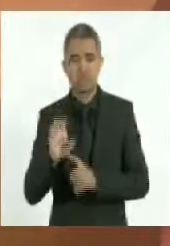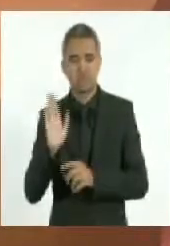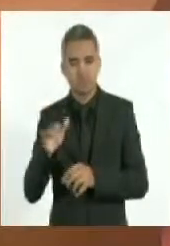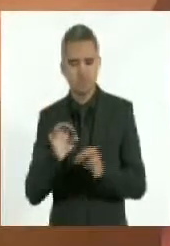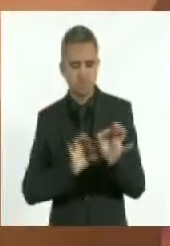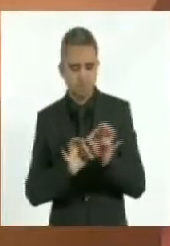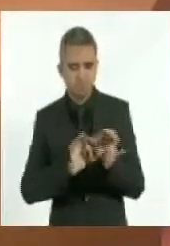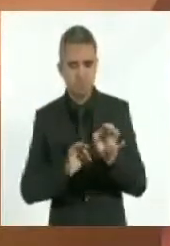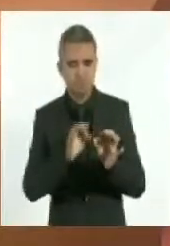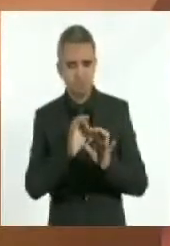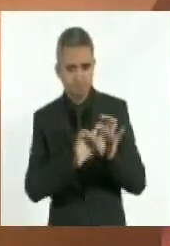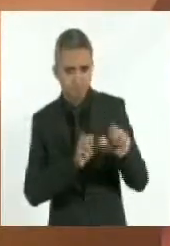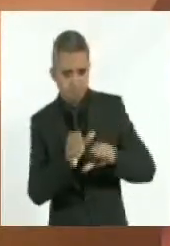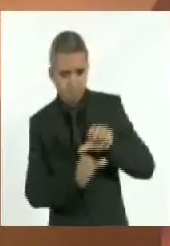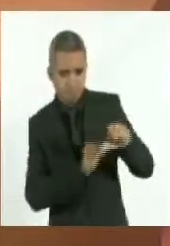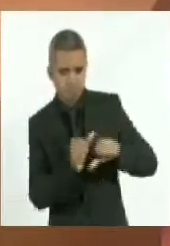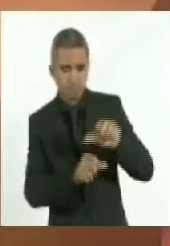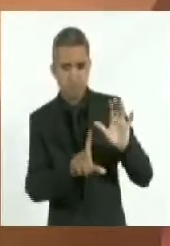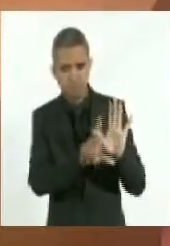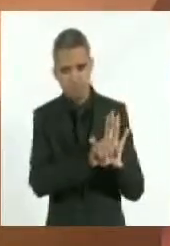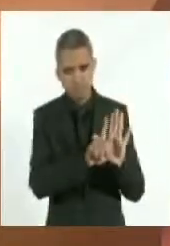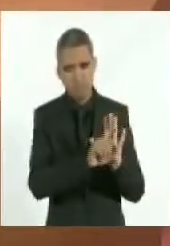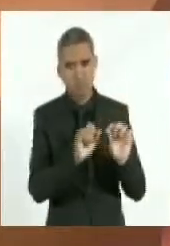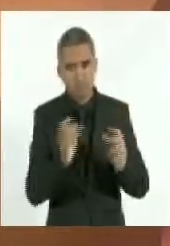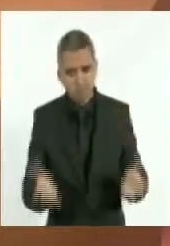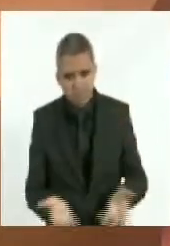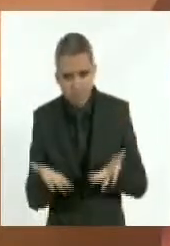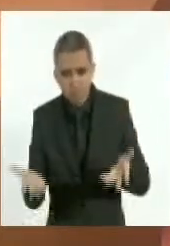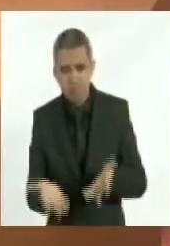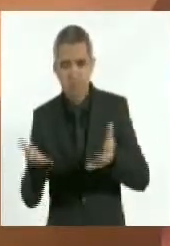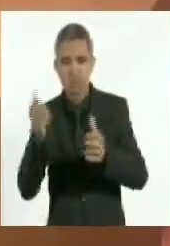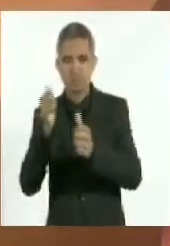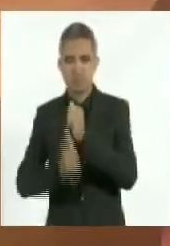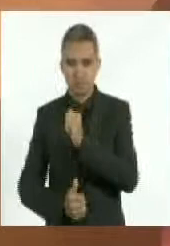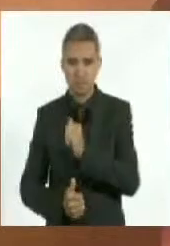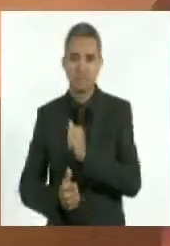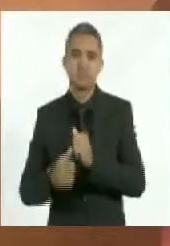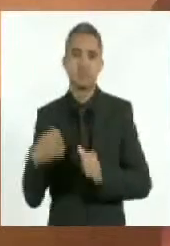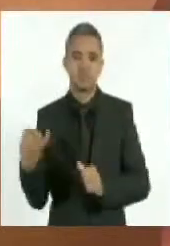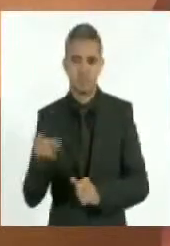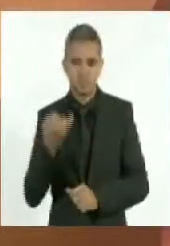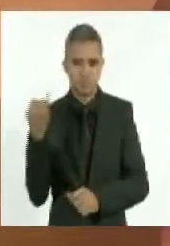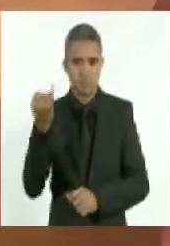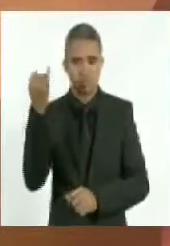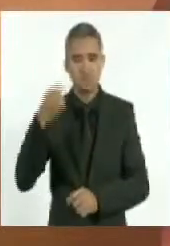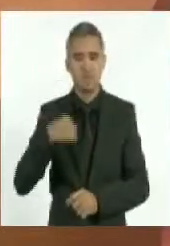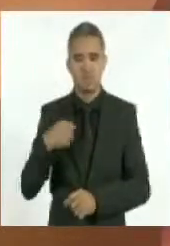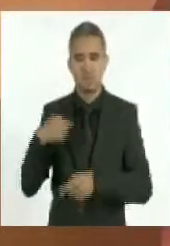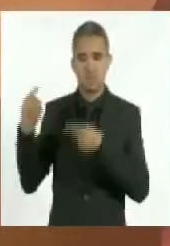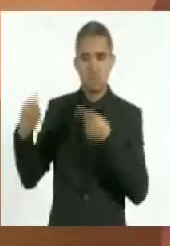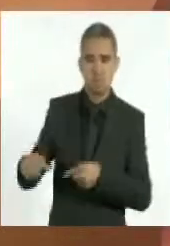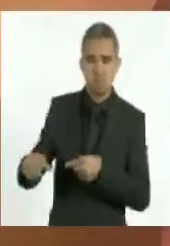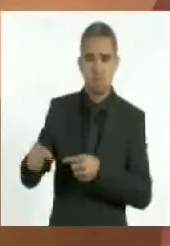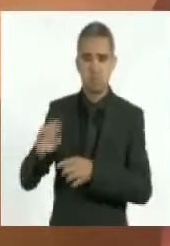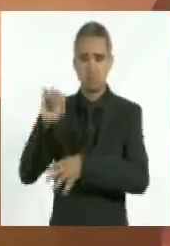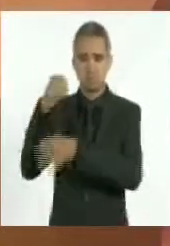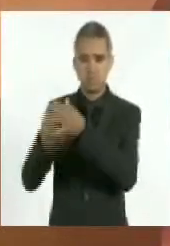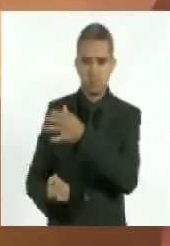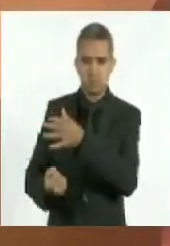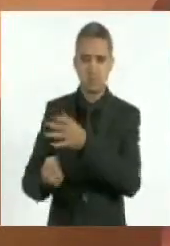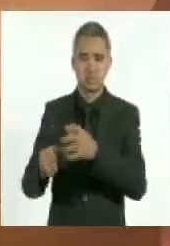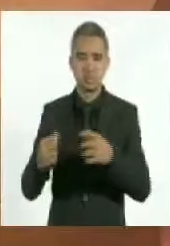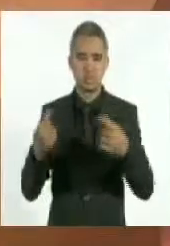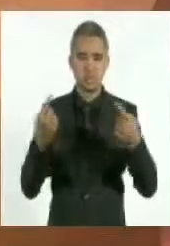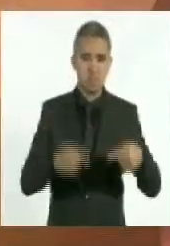social à lei de incentivo ao esporte. É necessário, né? Eu não sou contra o Maranhão Basquete, eu não sou contra o Maranhão